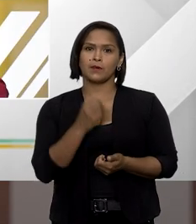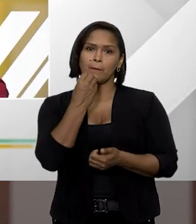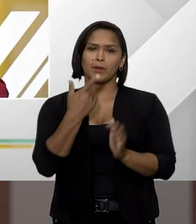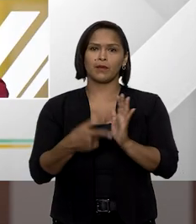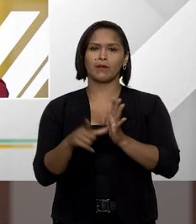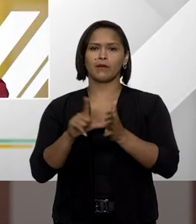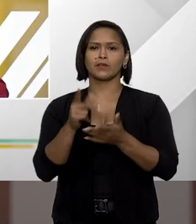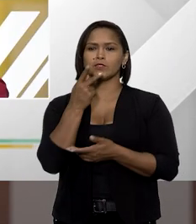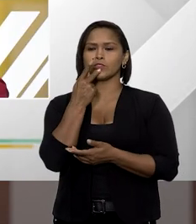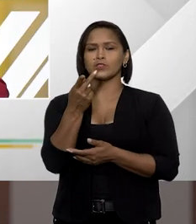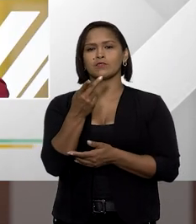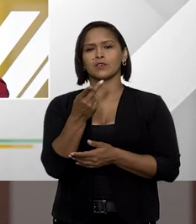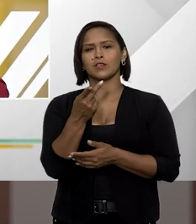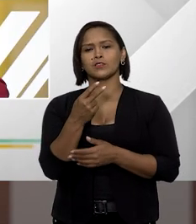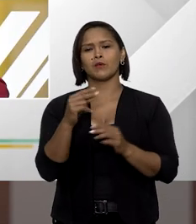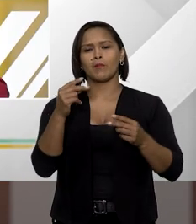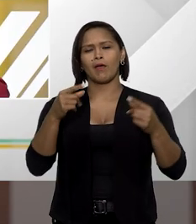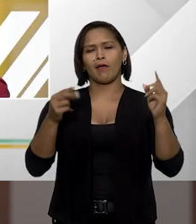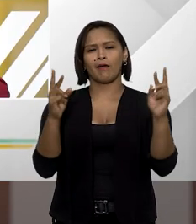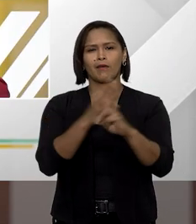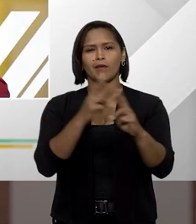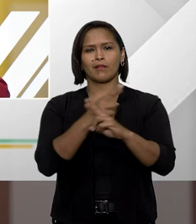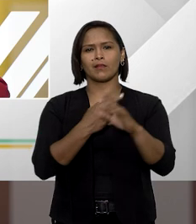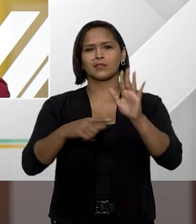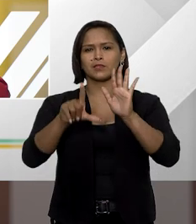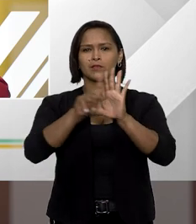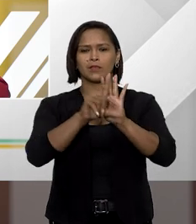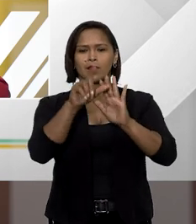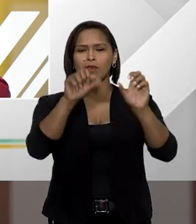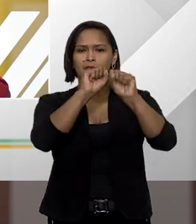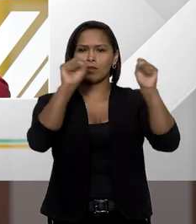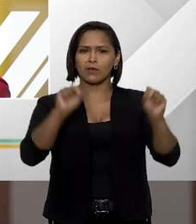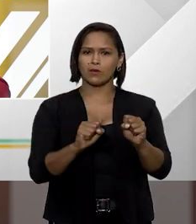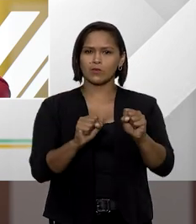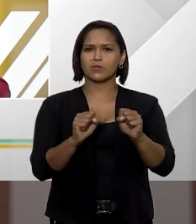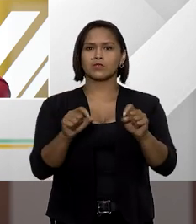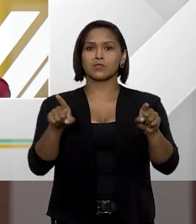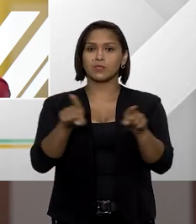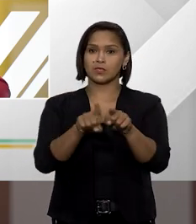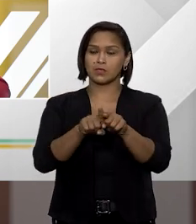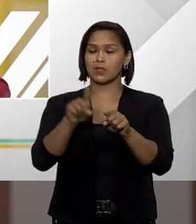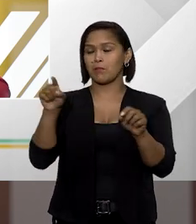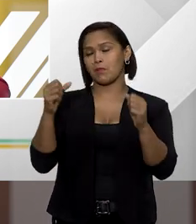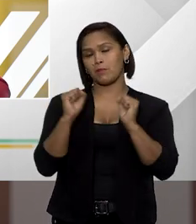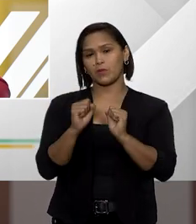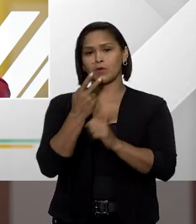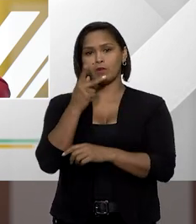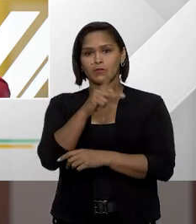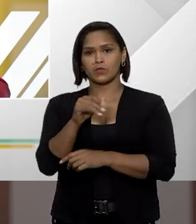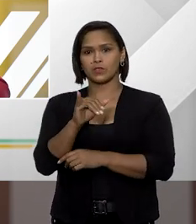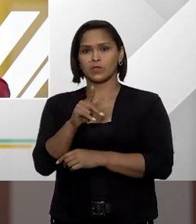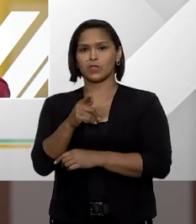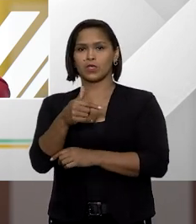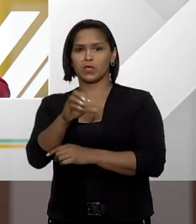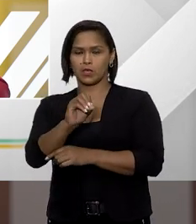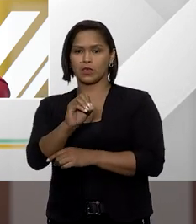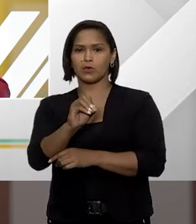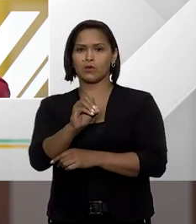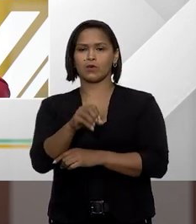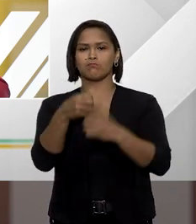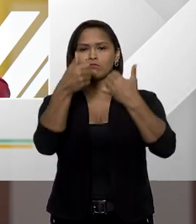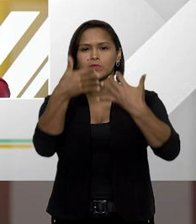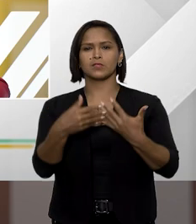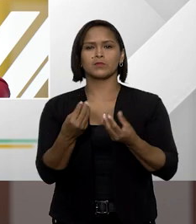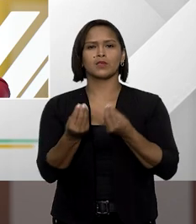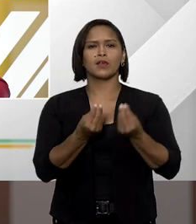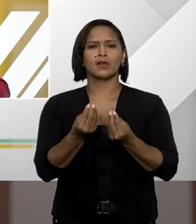Bem, antes de falarmos sobre a relação da lei anticorrupção com o sistema Complice, eu gostaria que você, professor Igor Pinheiro,